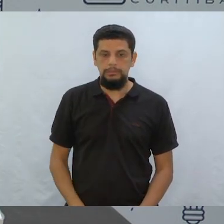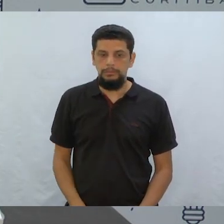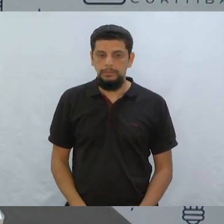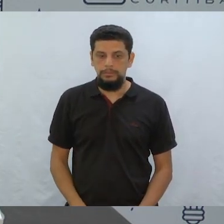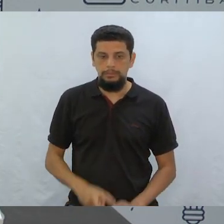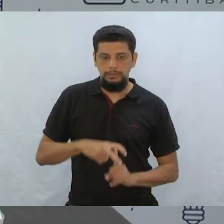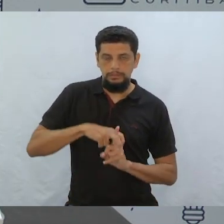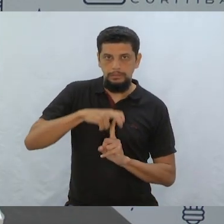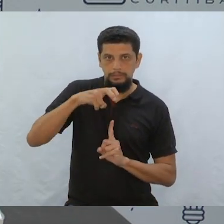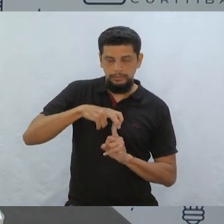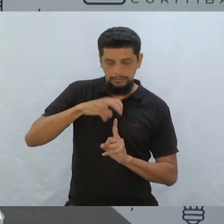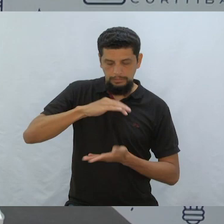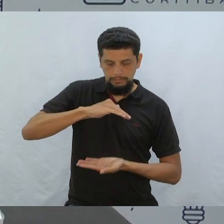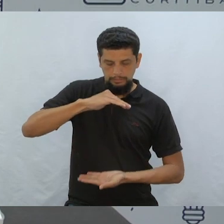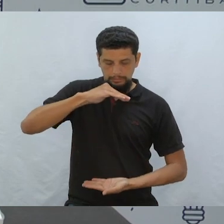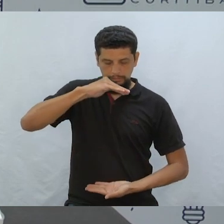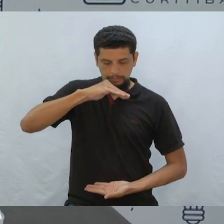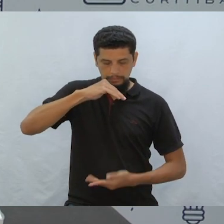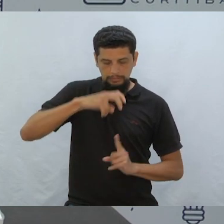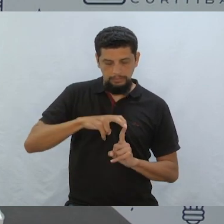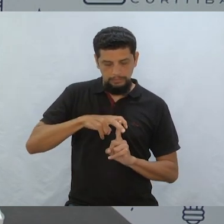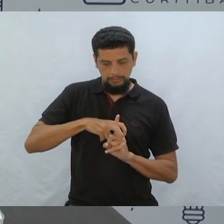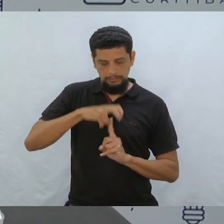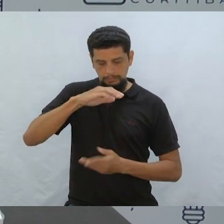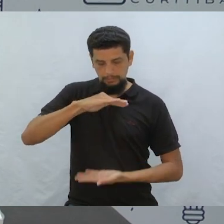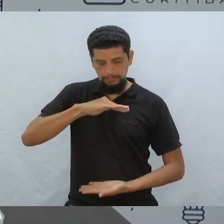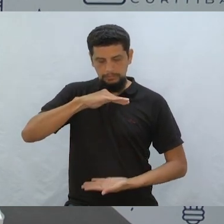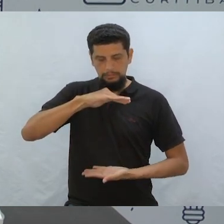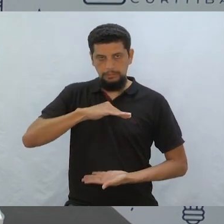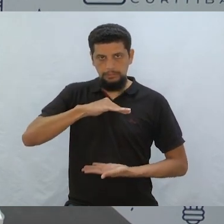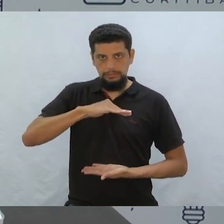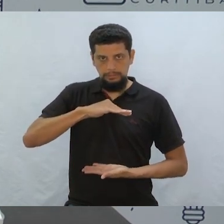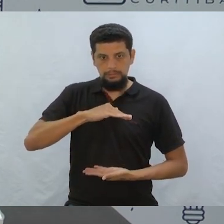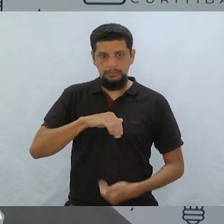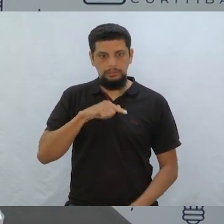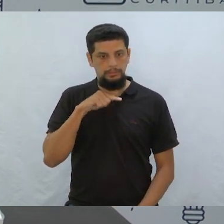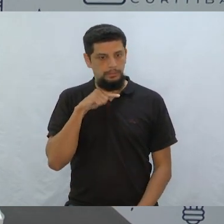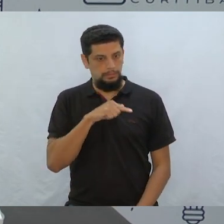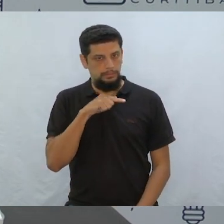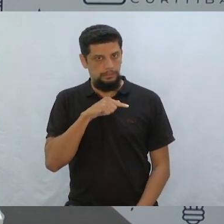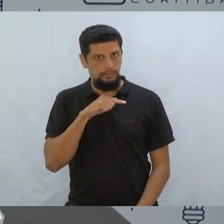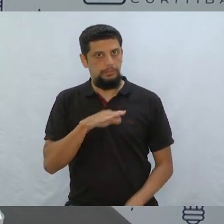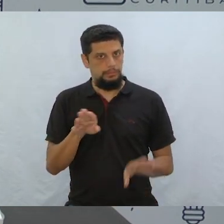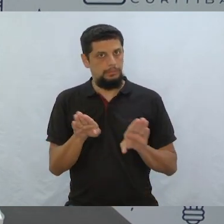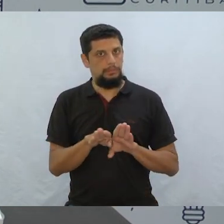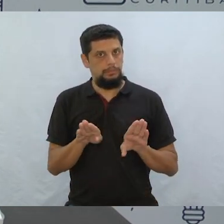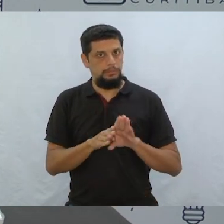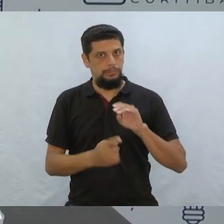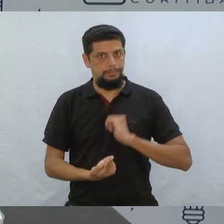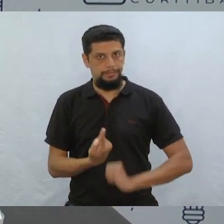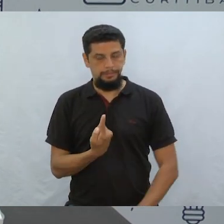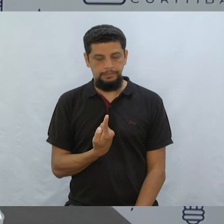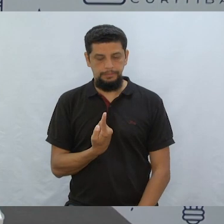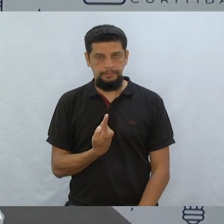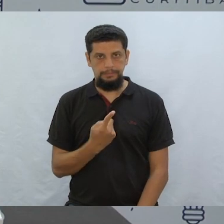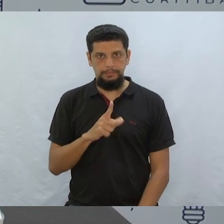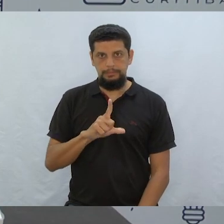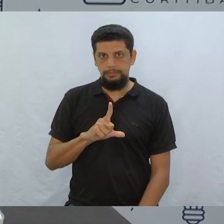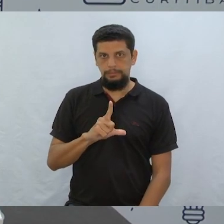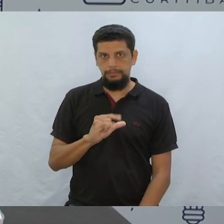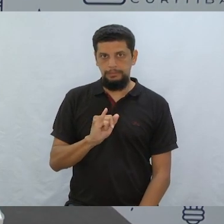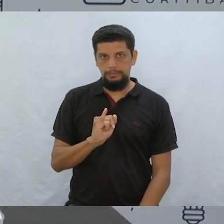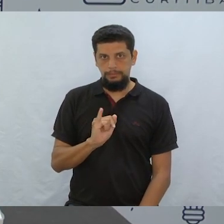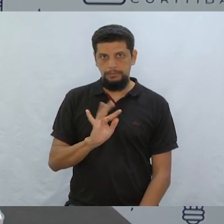ó. Este também, com 1 litro. Este também. Temos vários,